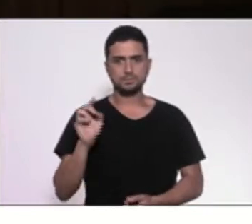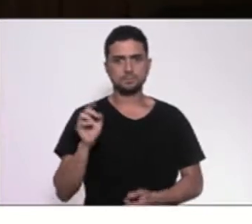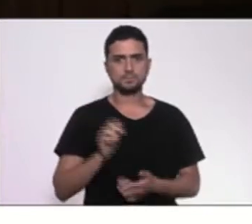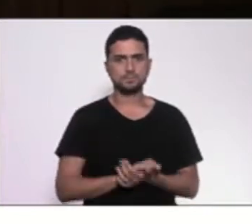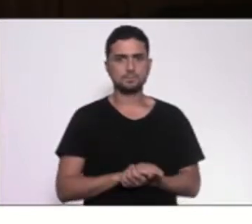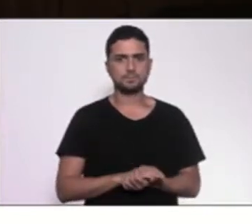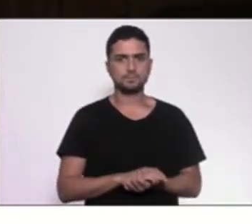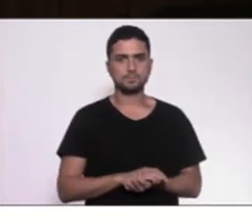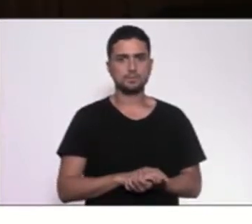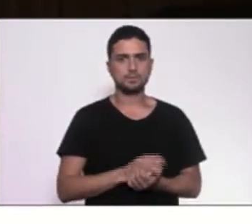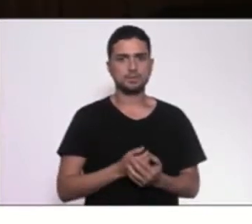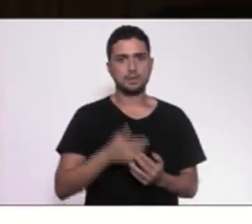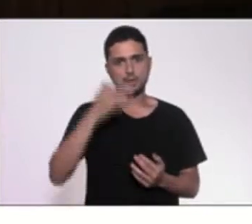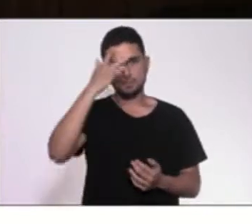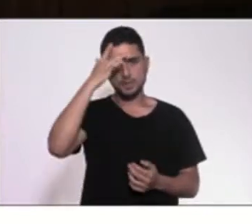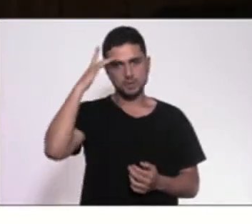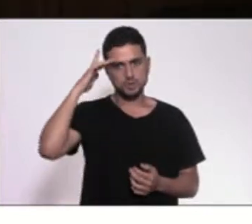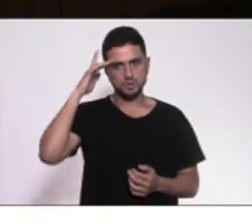aqueles que estão no crime